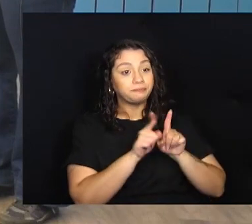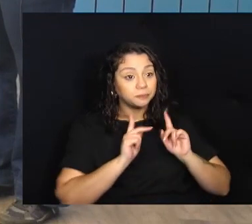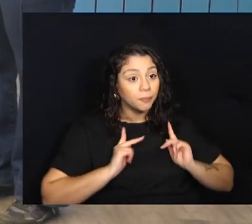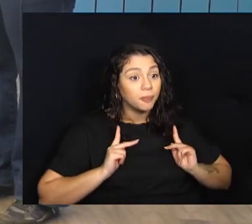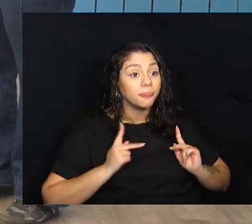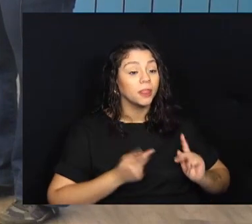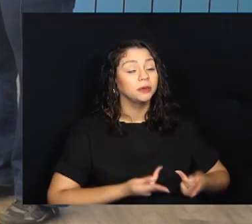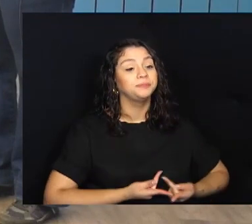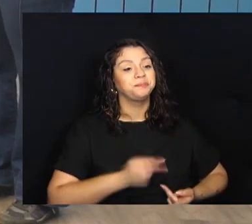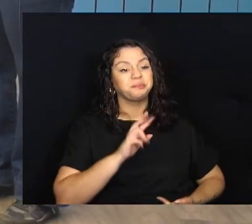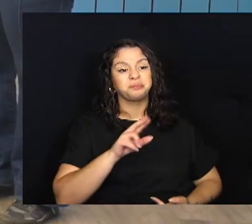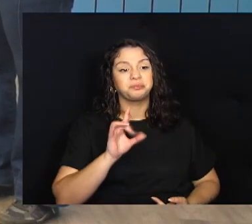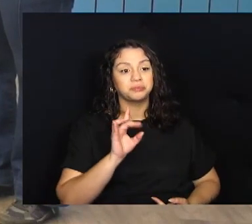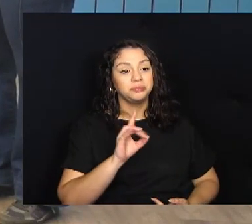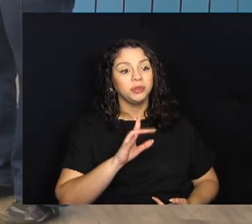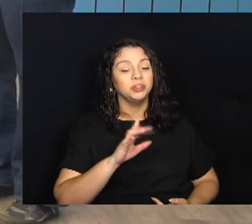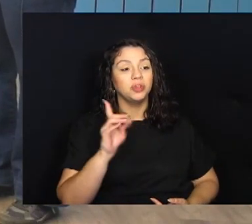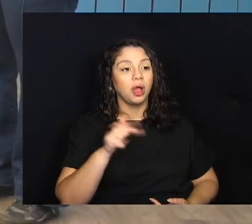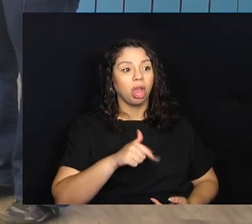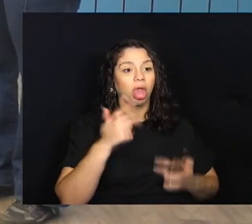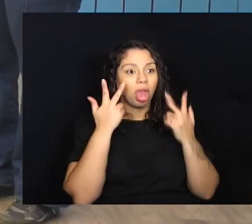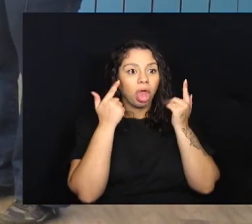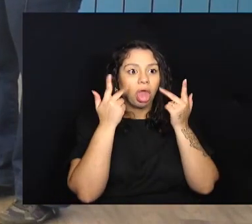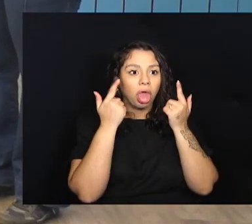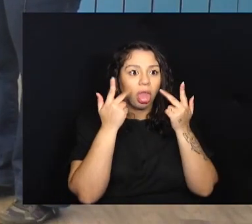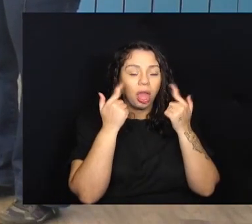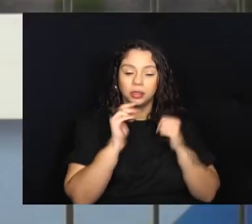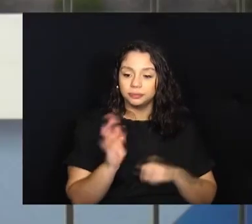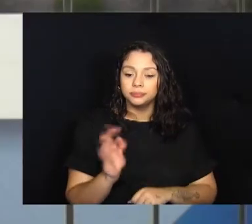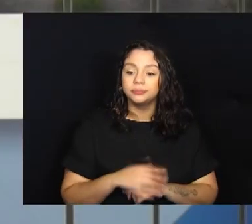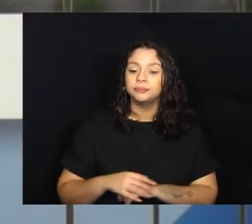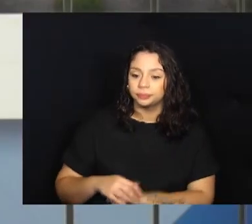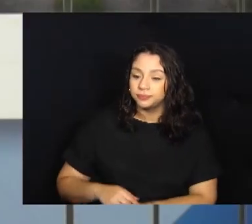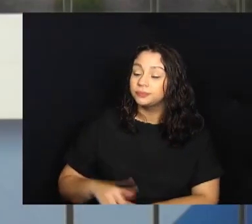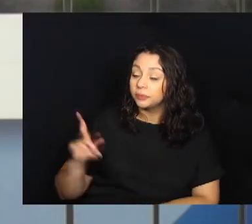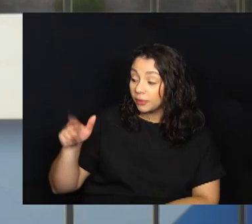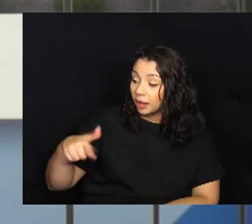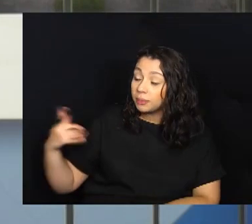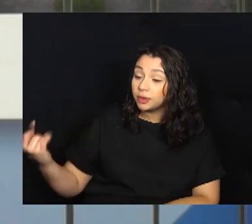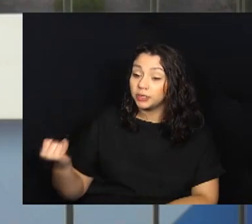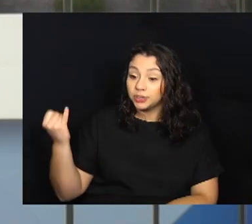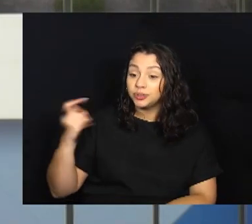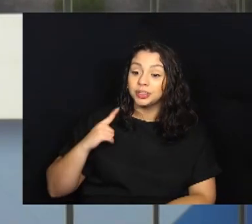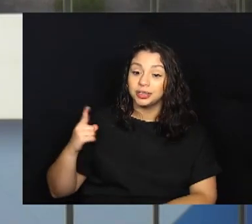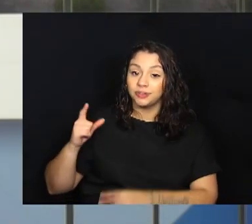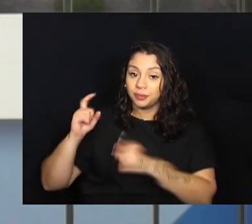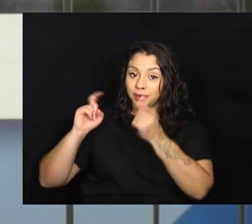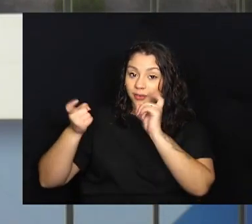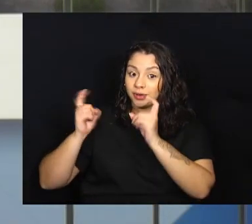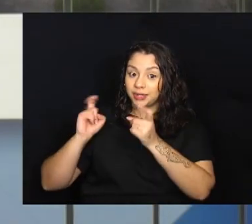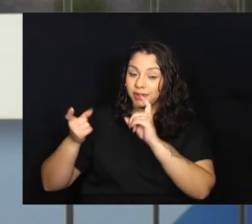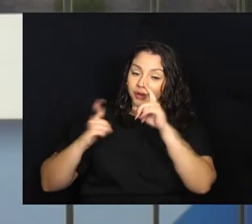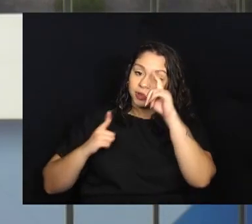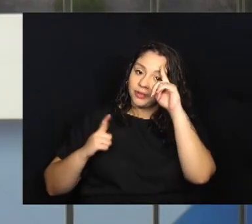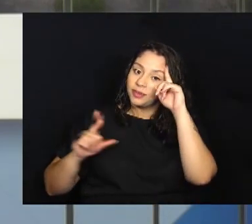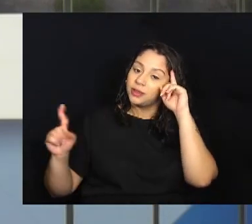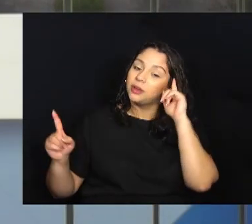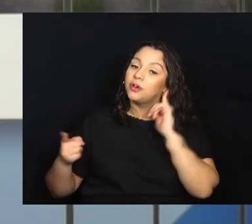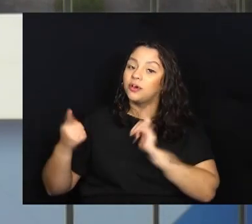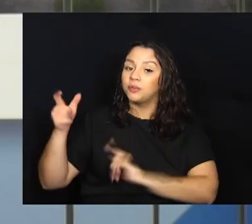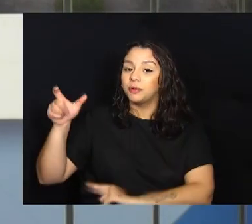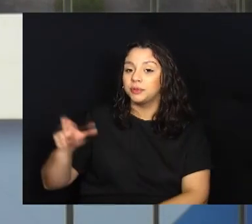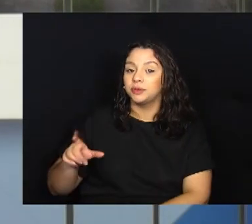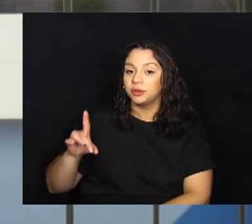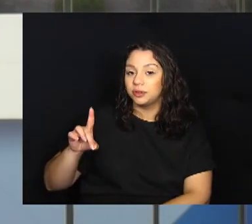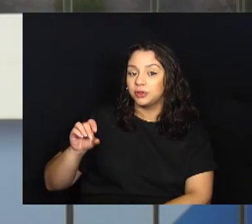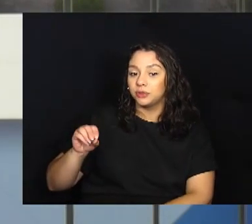não ficar algo automatizado? Isso, assim, na verdade eu acho que é muito importante. A gente teve uma reunião aqui que teve uma participação de uma doula que